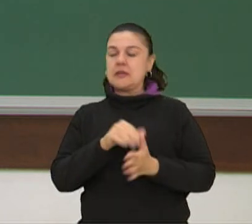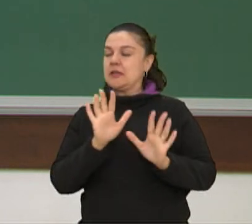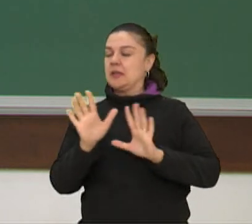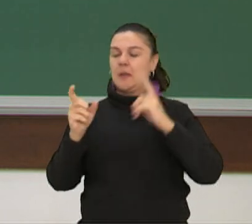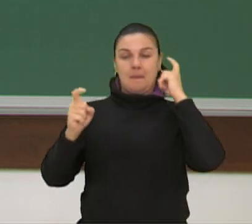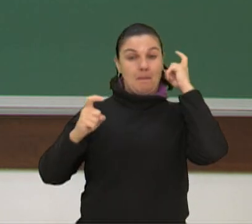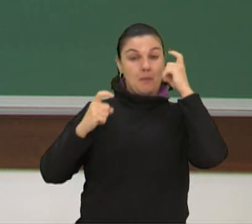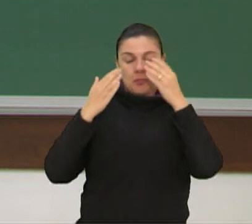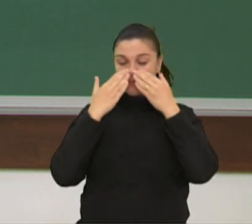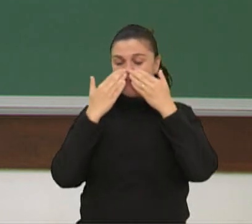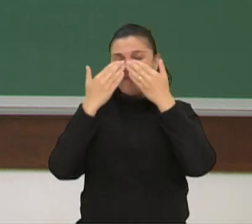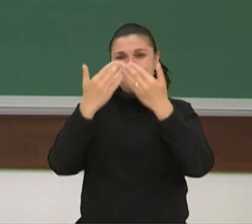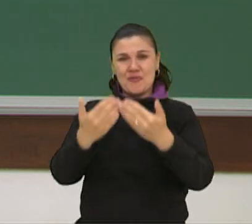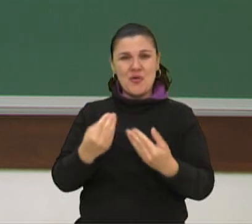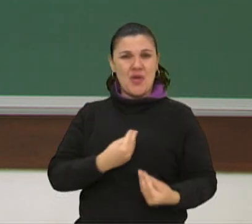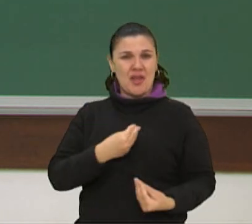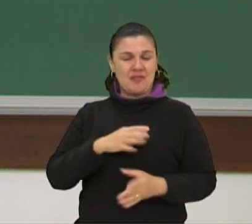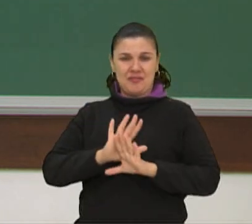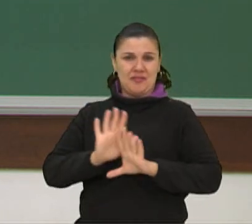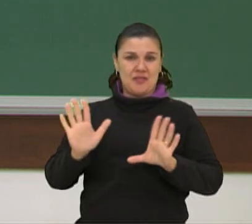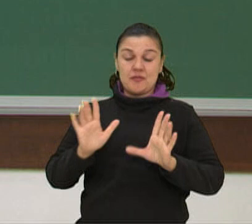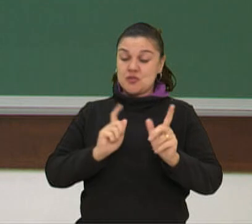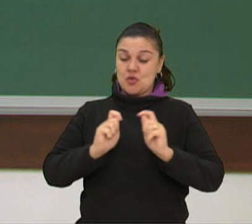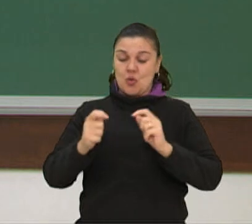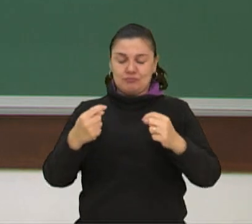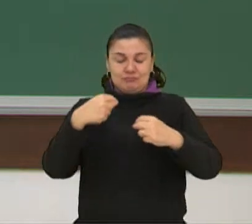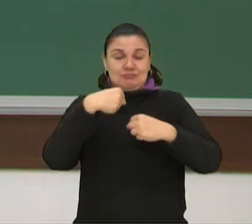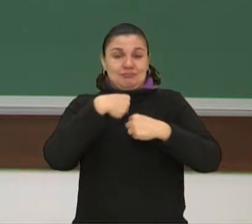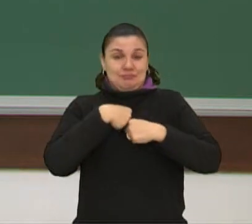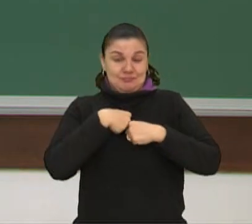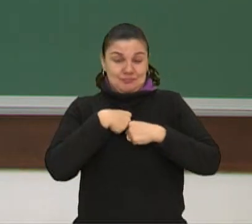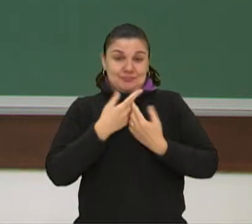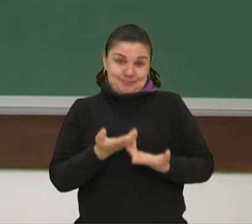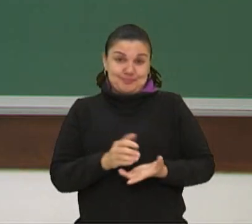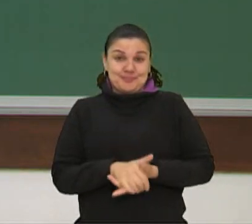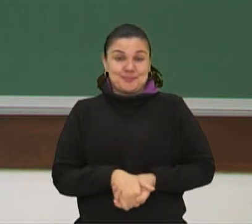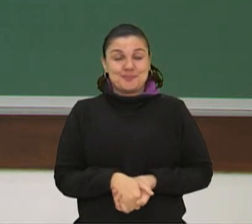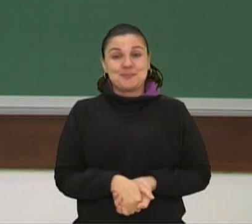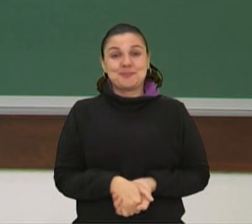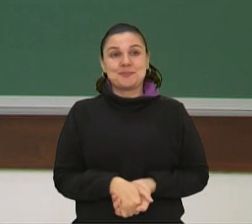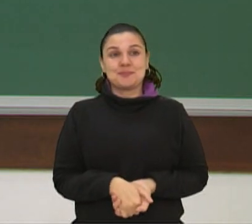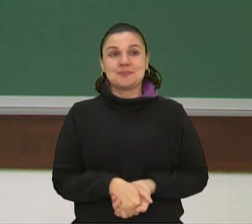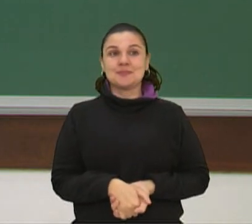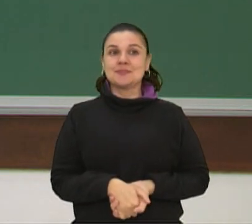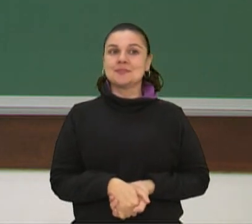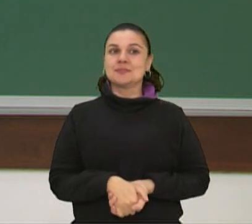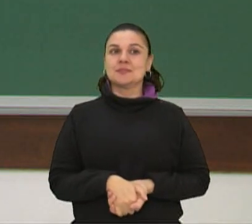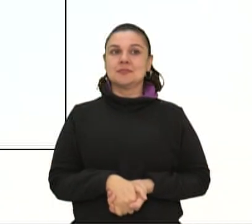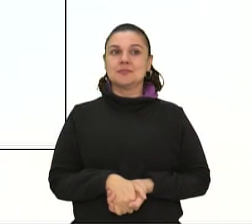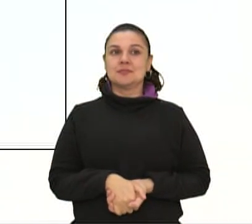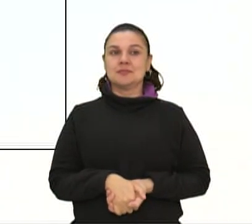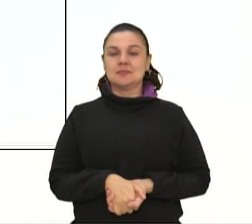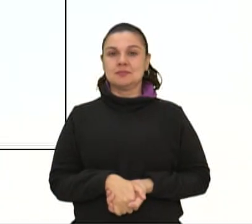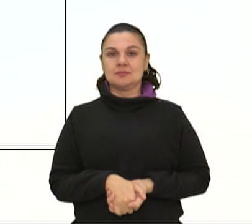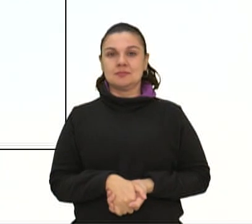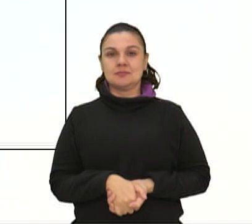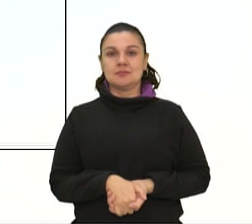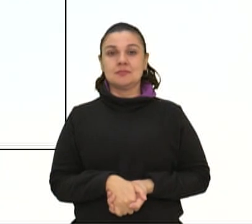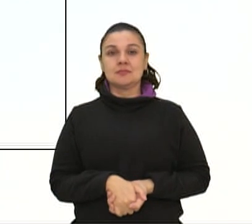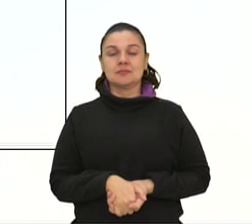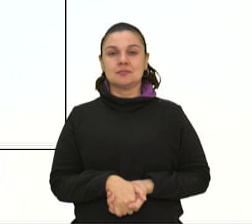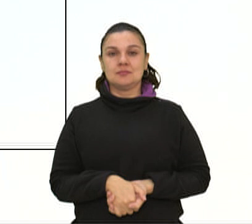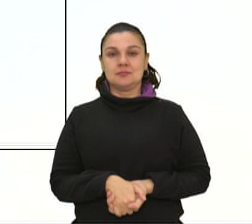novamente. Trabalhe com dignidade hoje. Viva o teu hoje, faça o máximo do